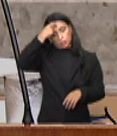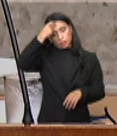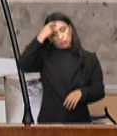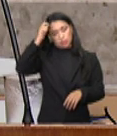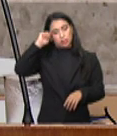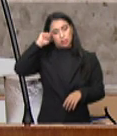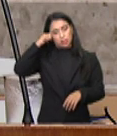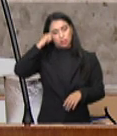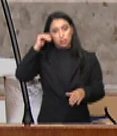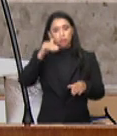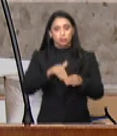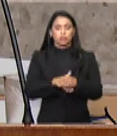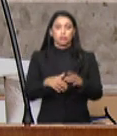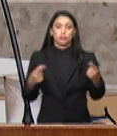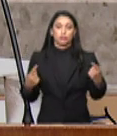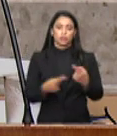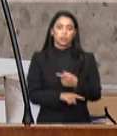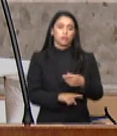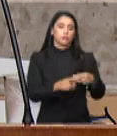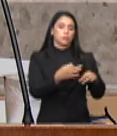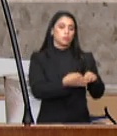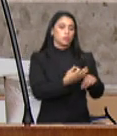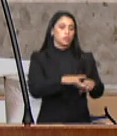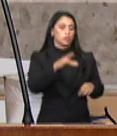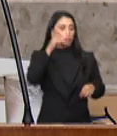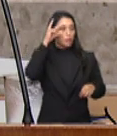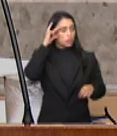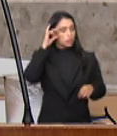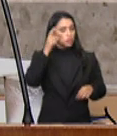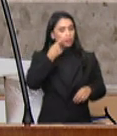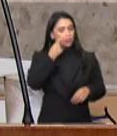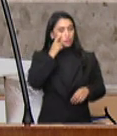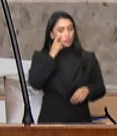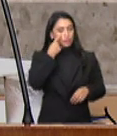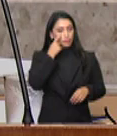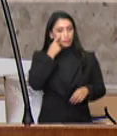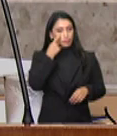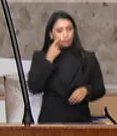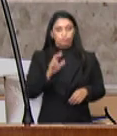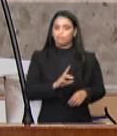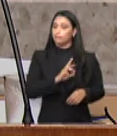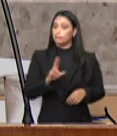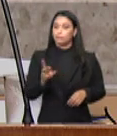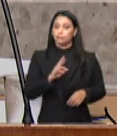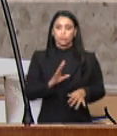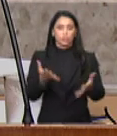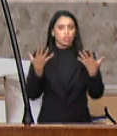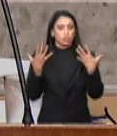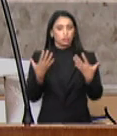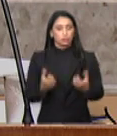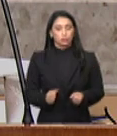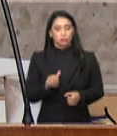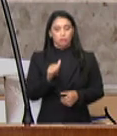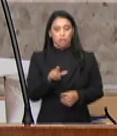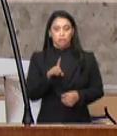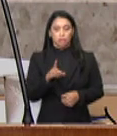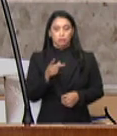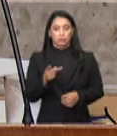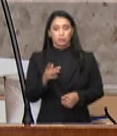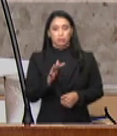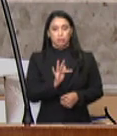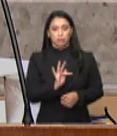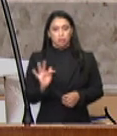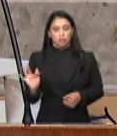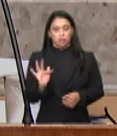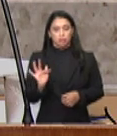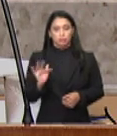votos divergentes dos ministros André Mendonça e Nunes Marques, que não conheciam da ADPF e,